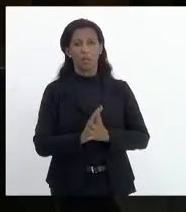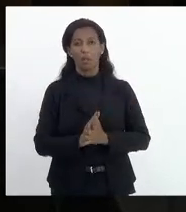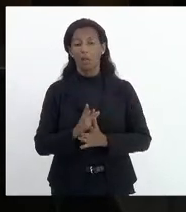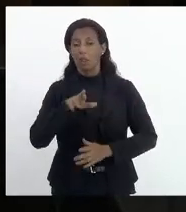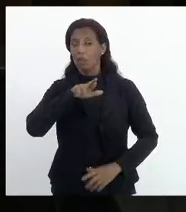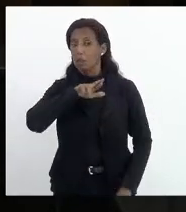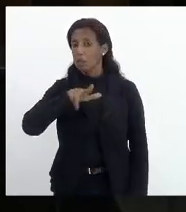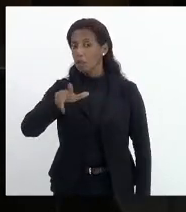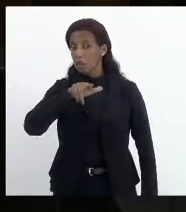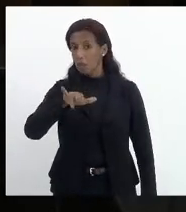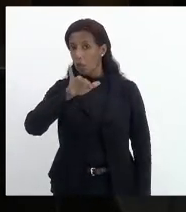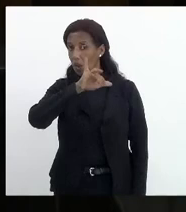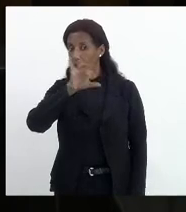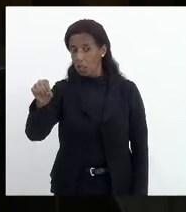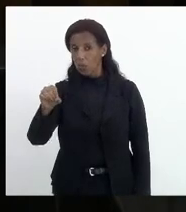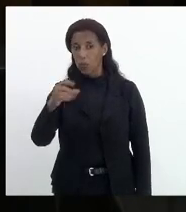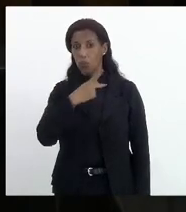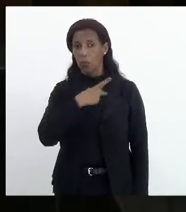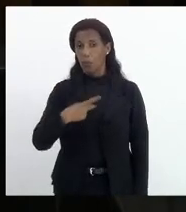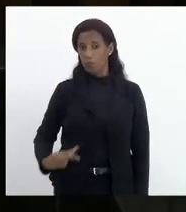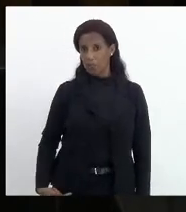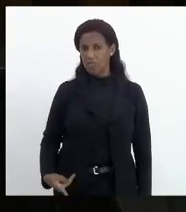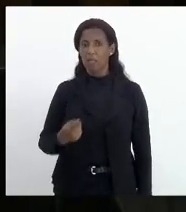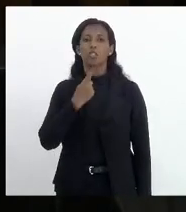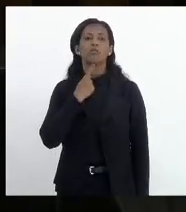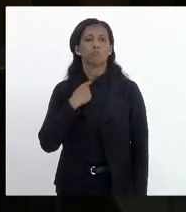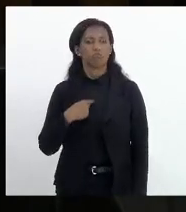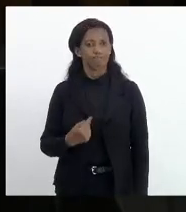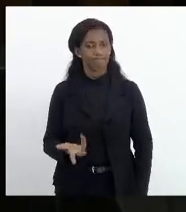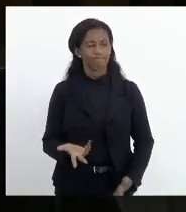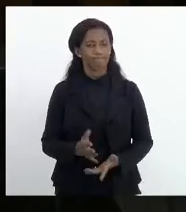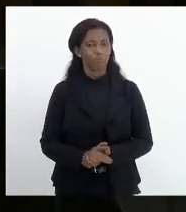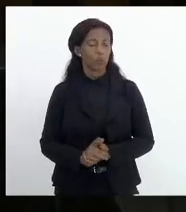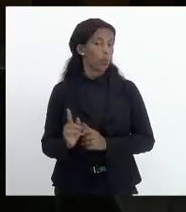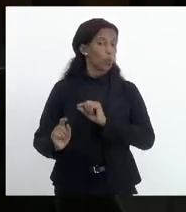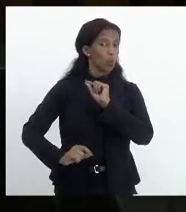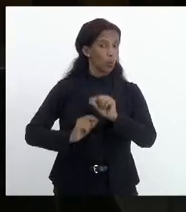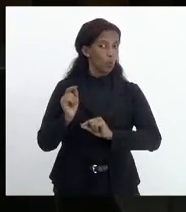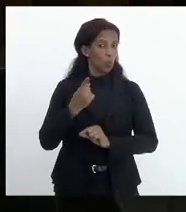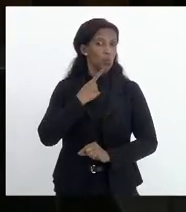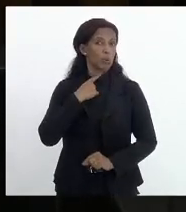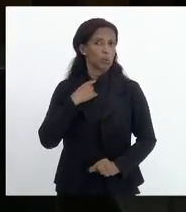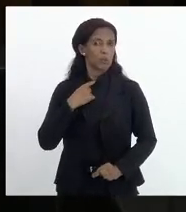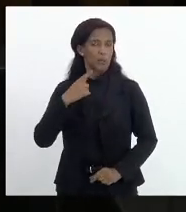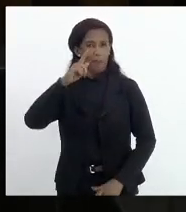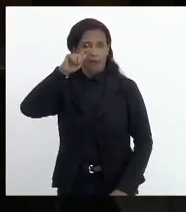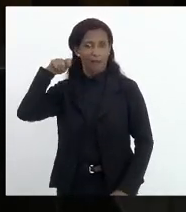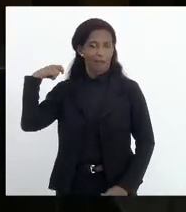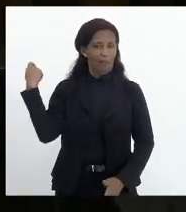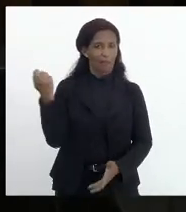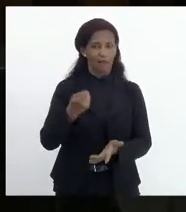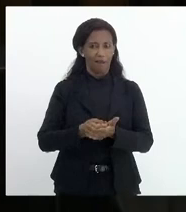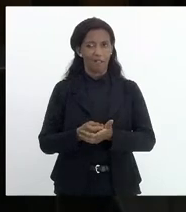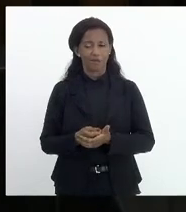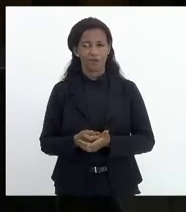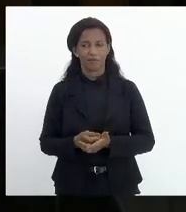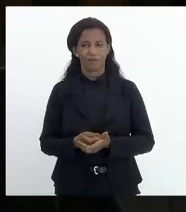é isso que o Presidente da República deseja o que ele deseja é a radicalização